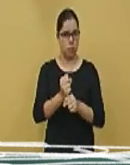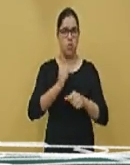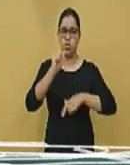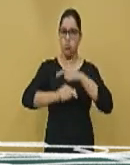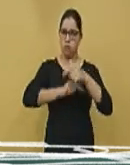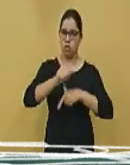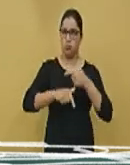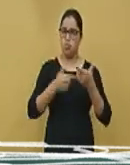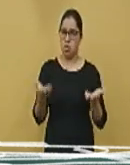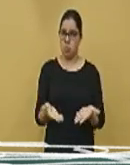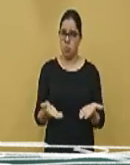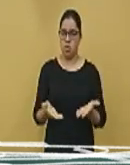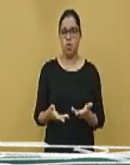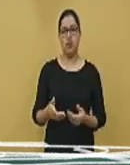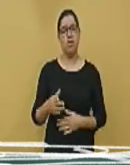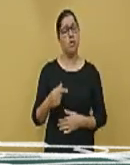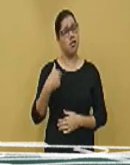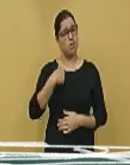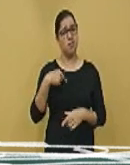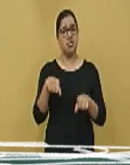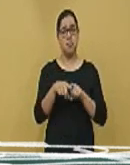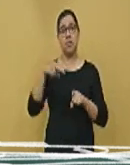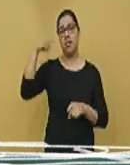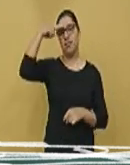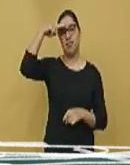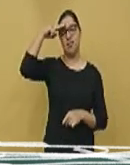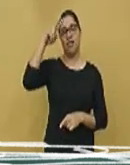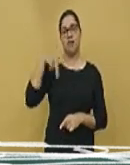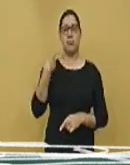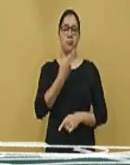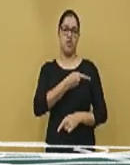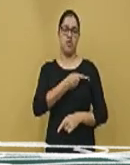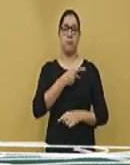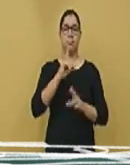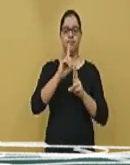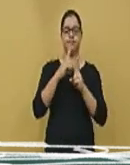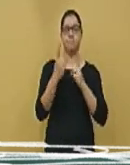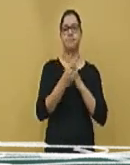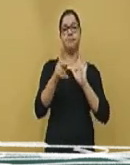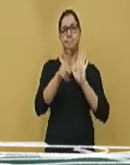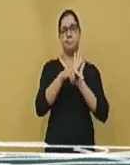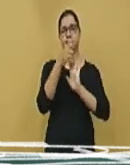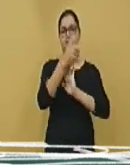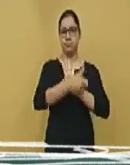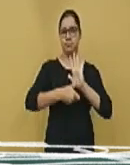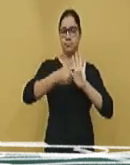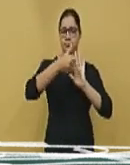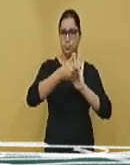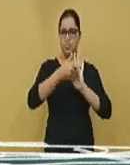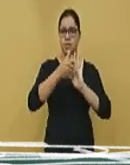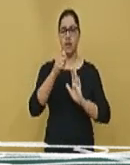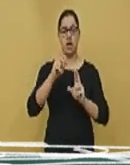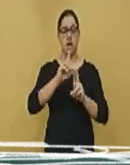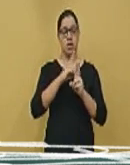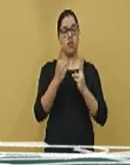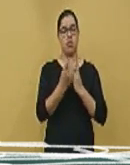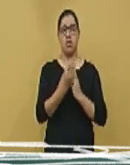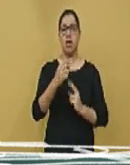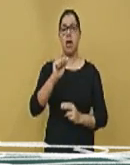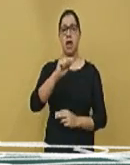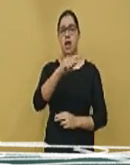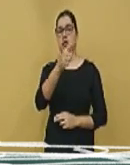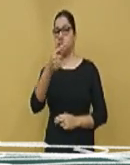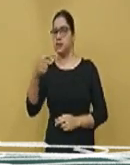temos o nosso projeto, o projeto da UFGD em Ação. É um projeto que pretende garantir